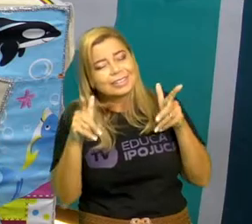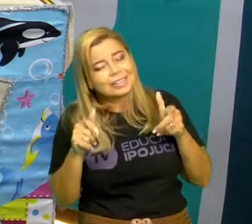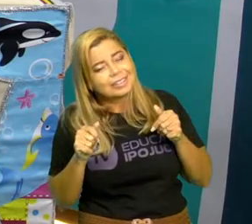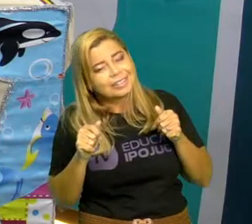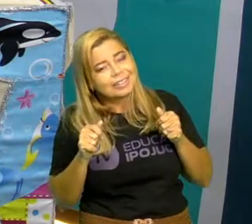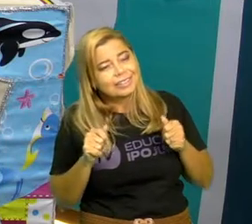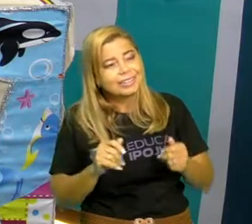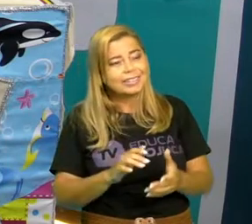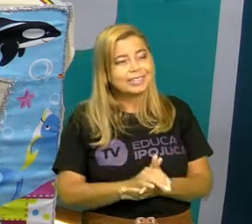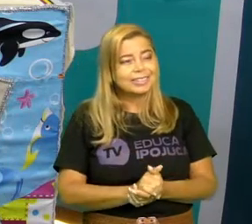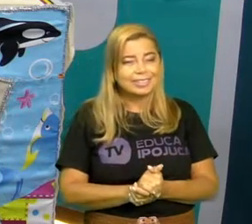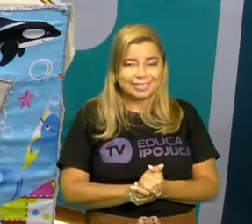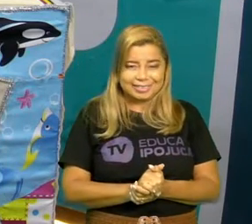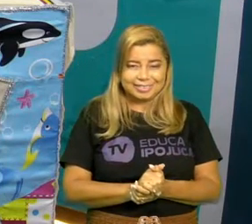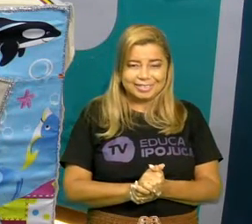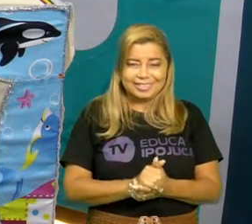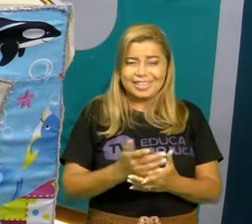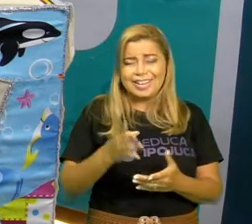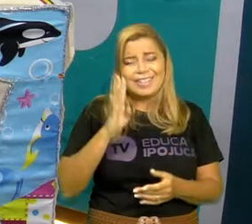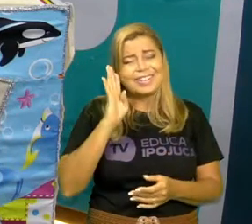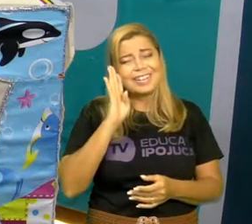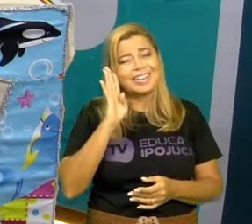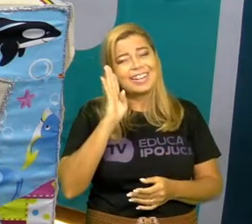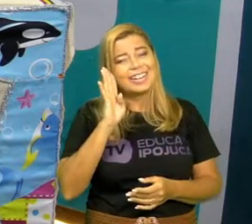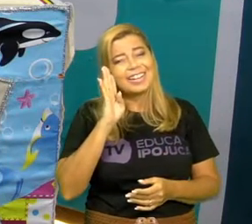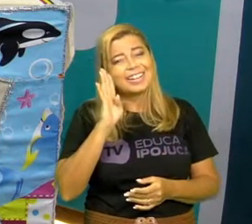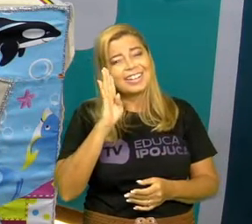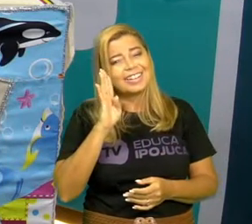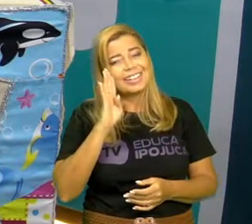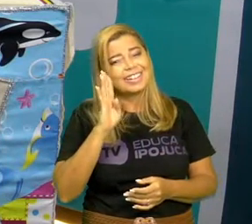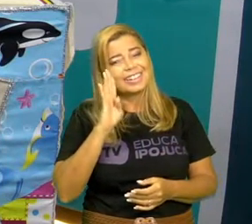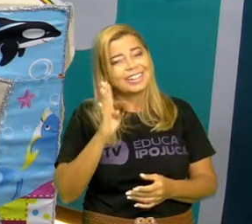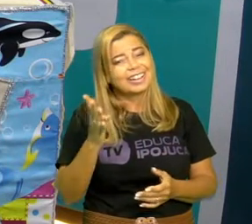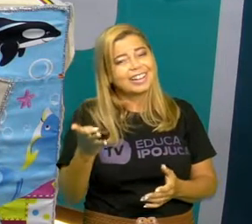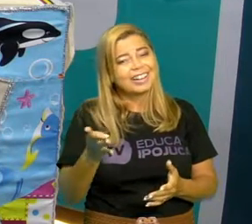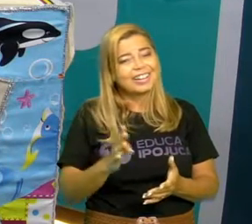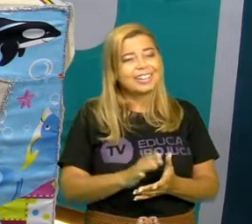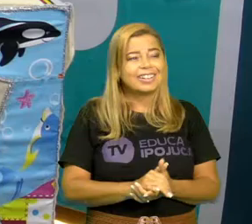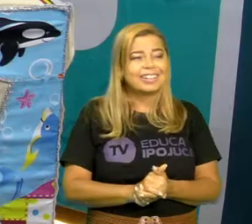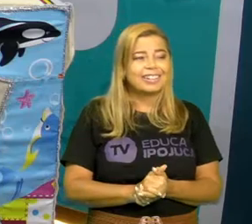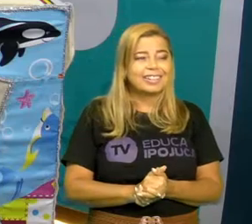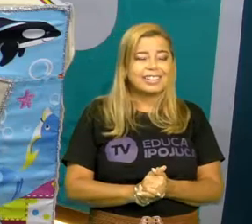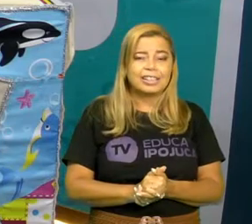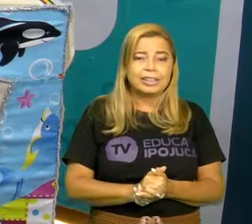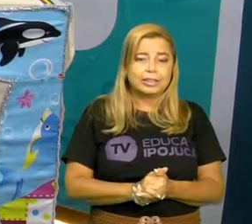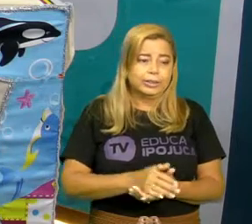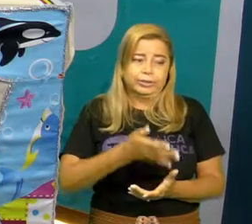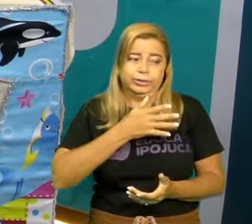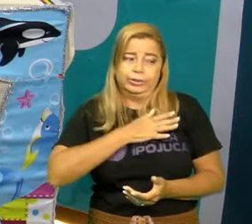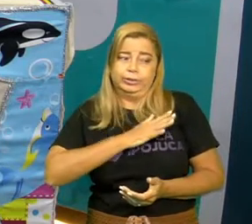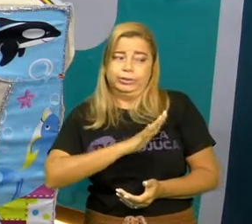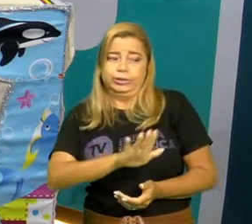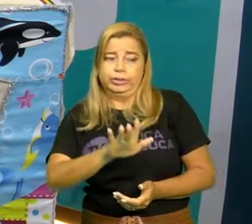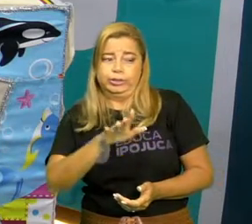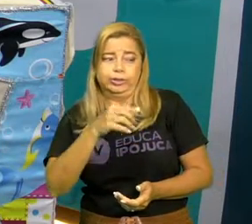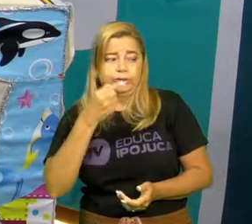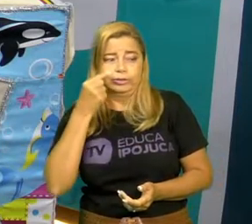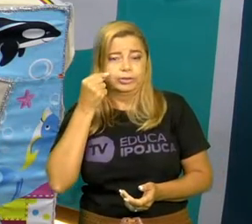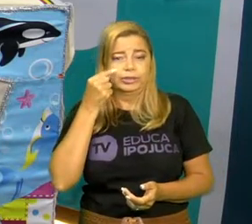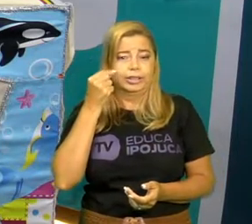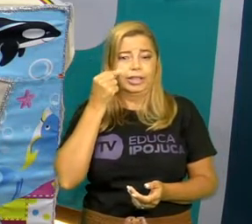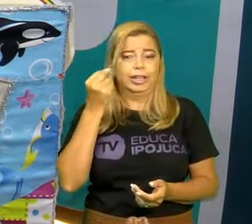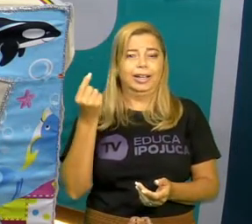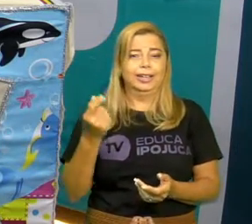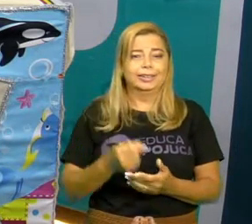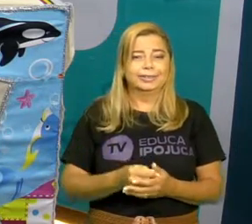leãozinho. Olha que legal. Mas canta. Não gosto de tu não, seu ratinho. Ah,